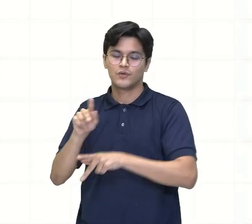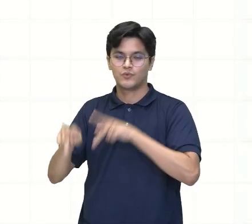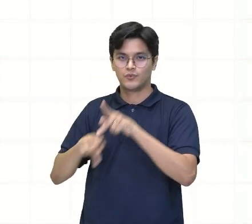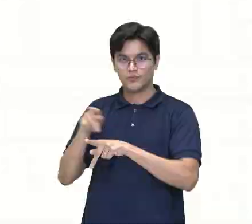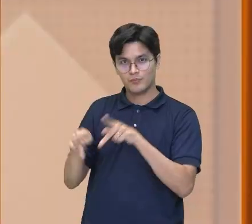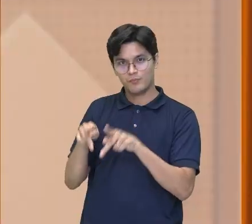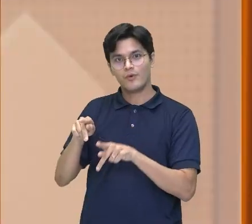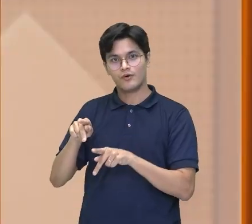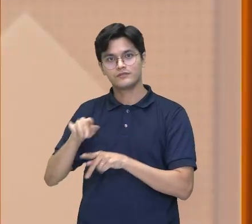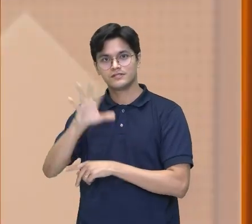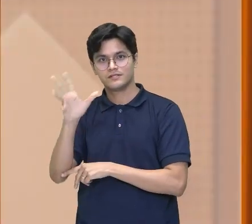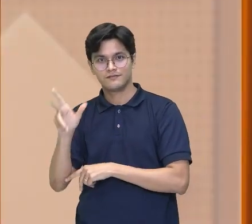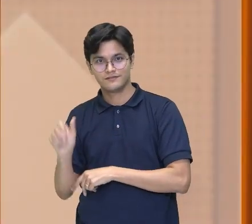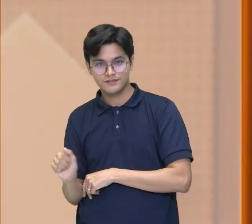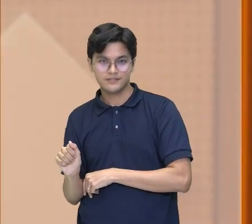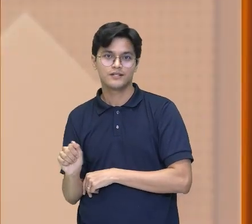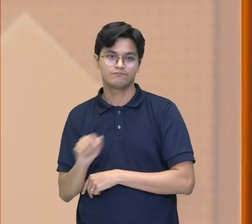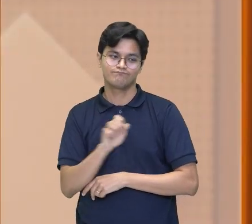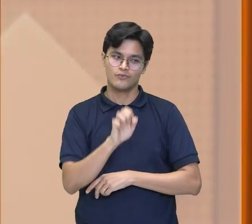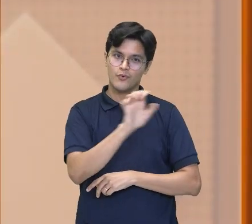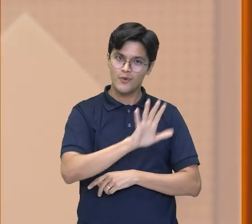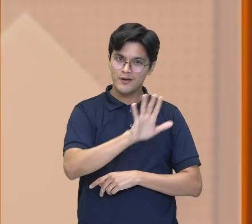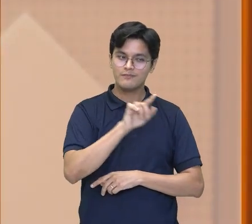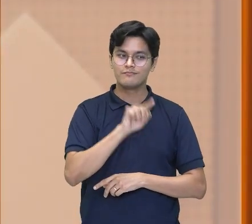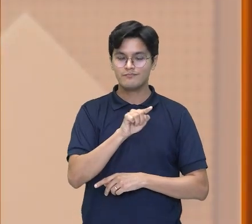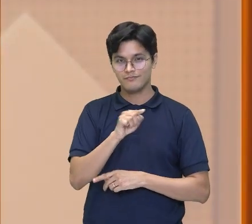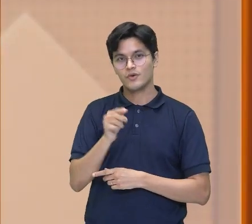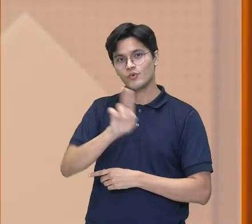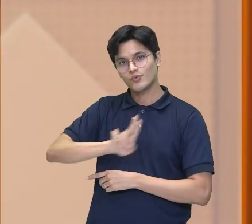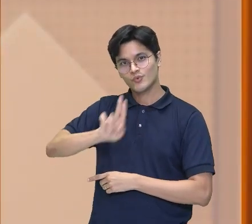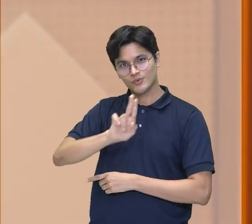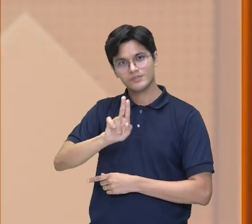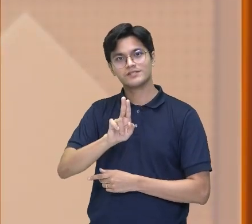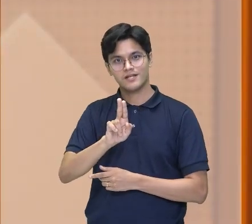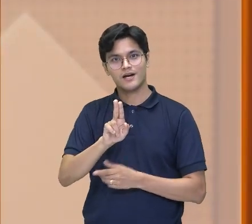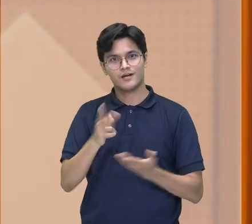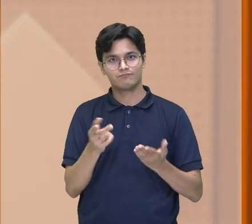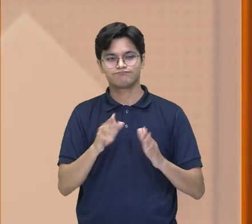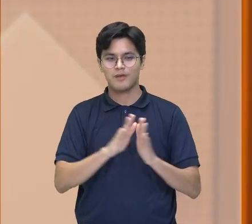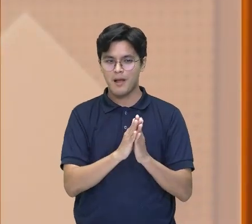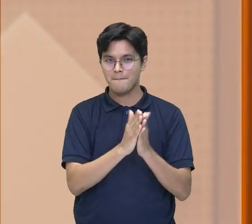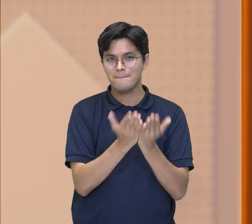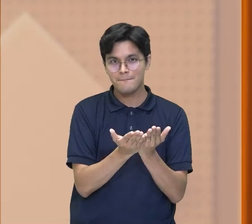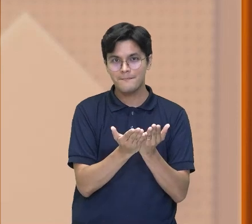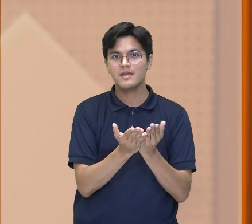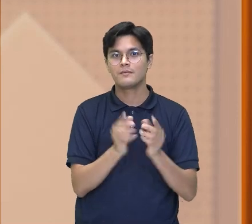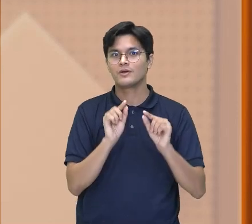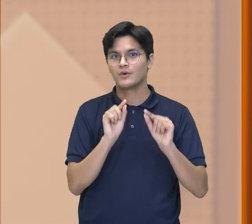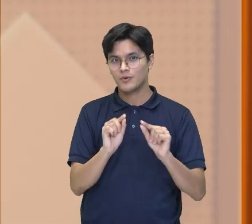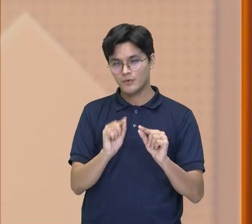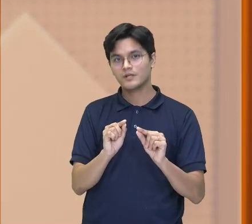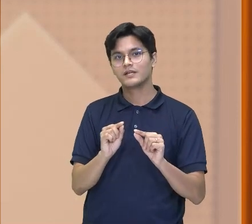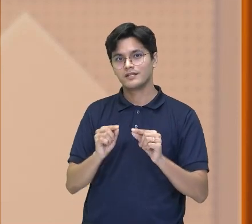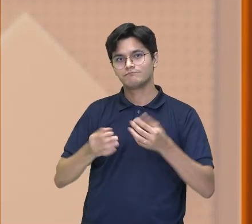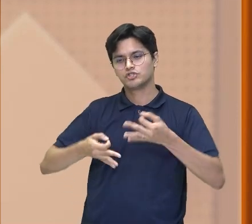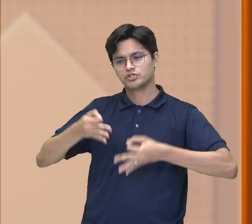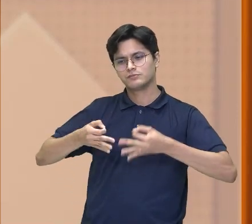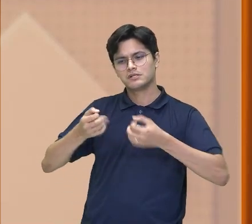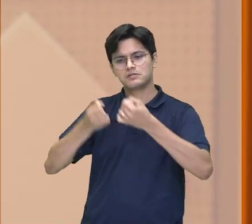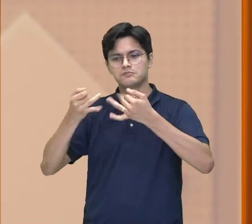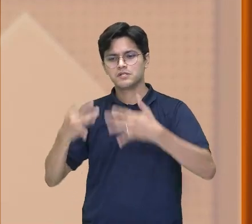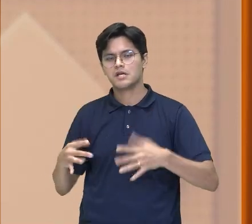referência bíblica para demonstrar que os povos africanos deveriam sim estar na condição ali de ser